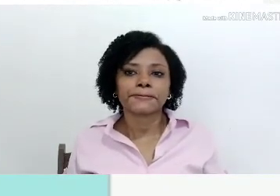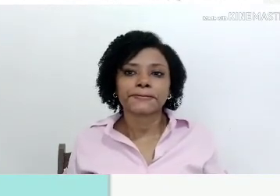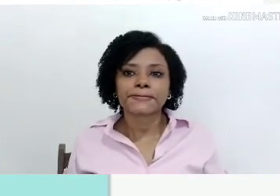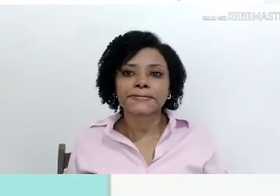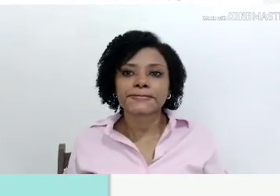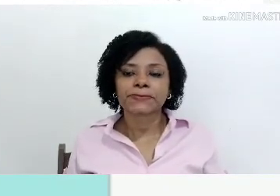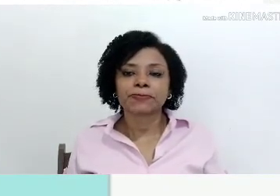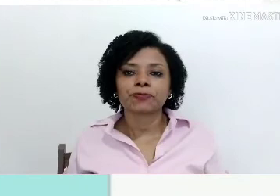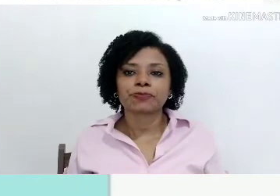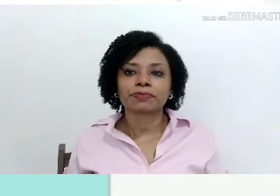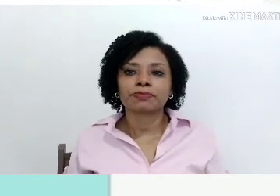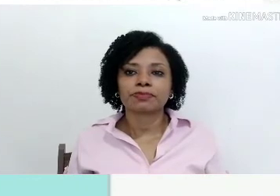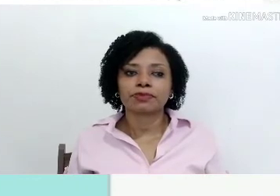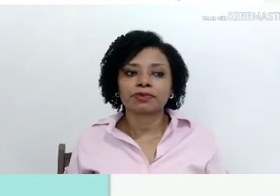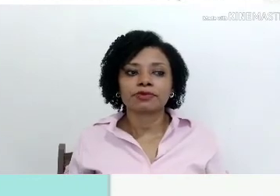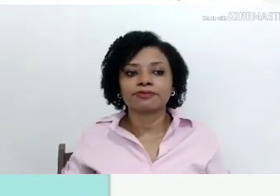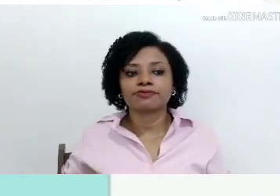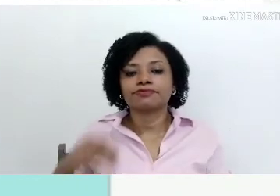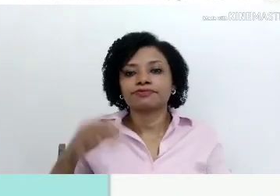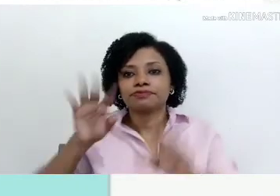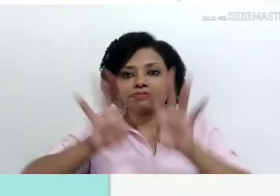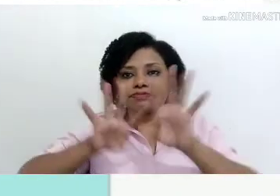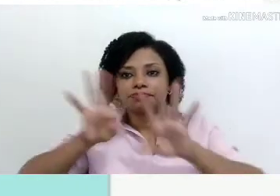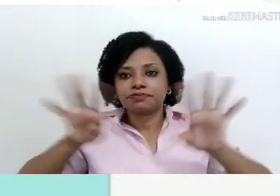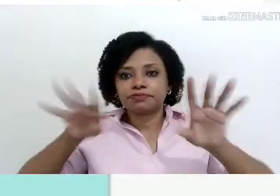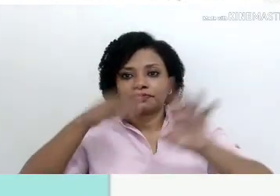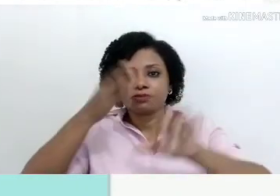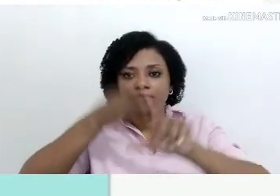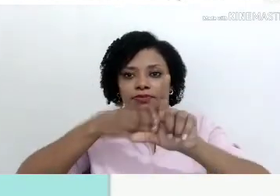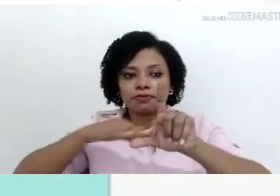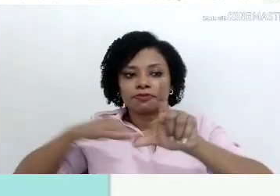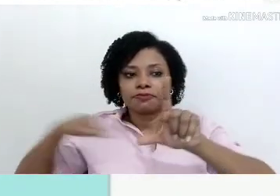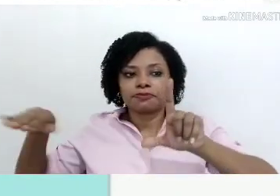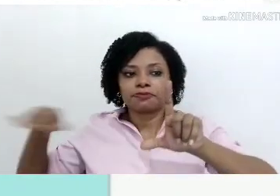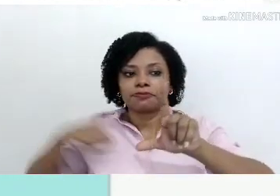Considere o seguinte gráfico. Gente, aqui eu tenho um gráfico onde eu tenho